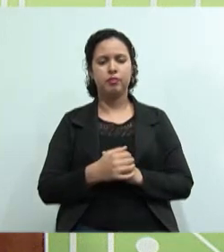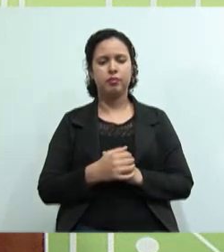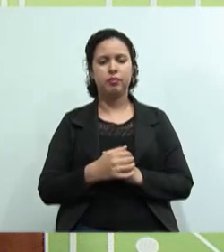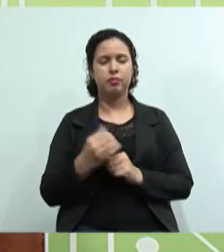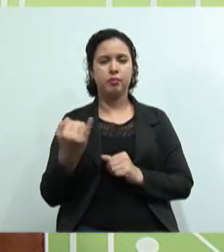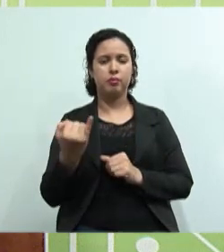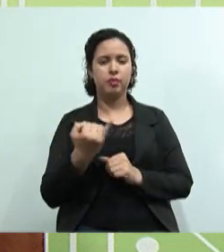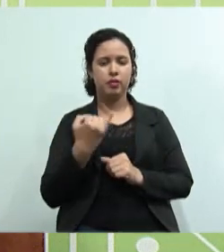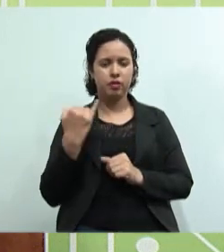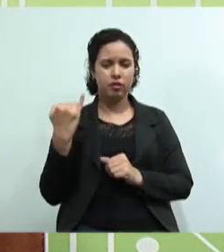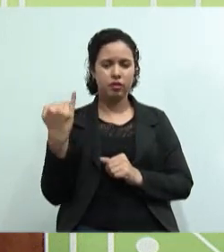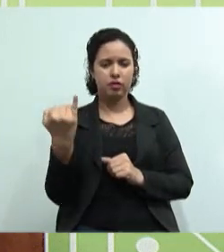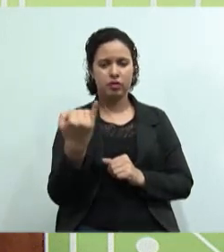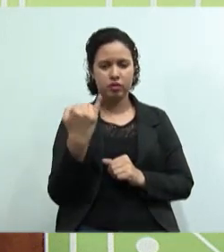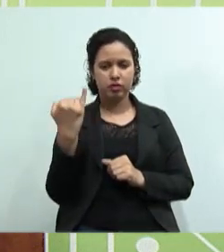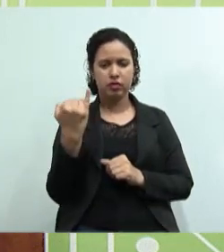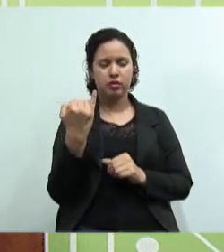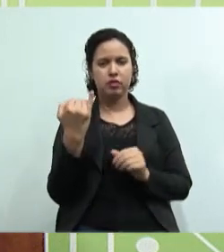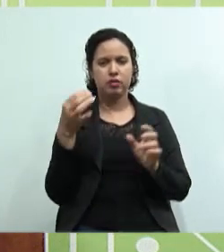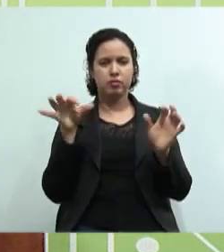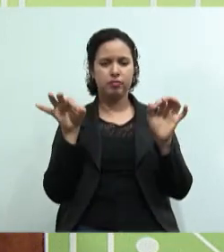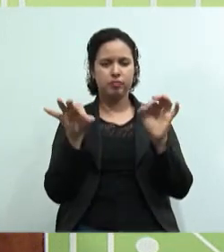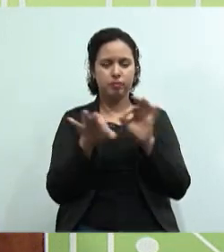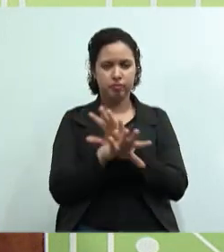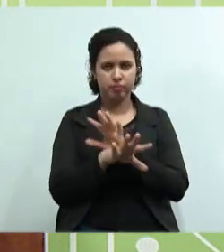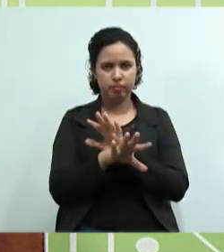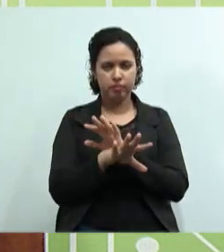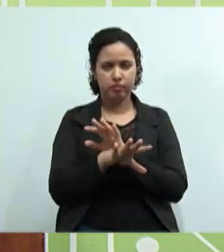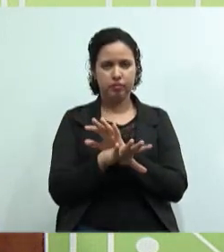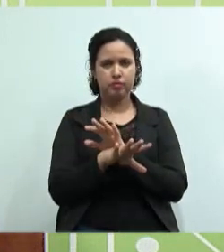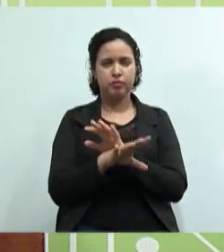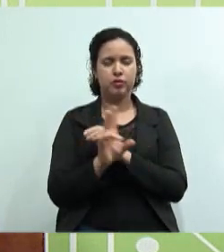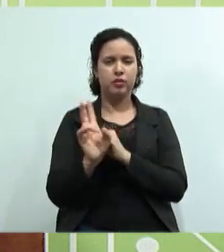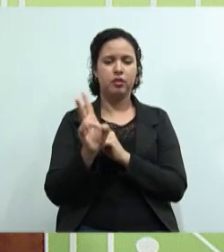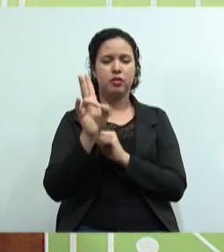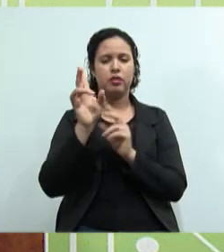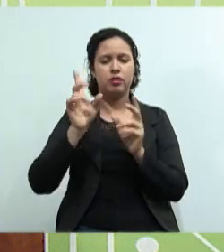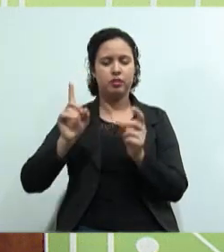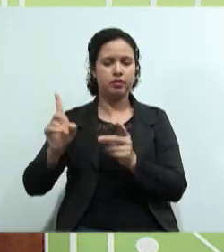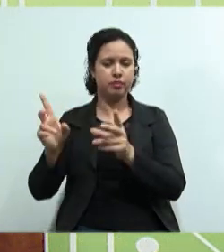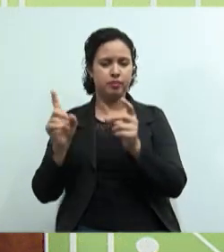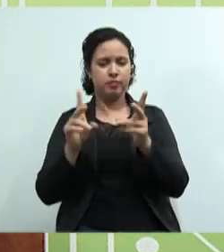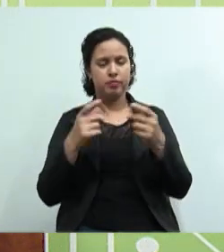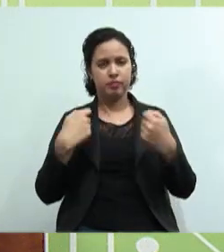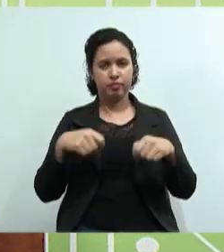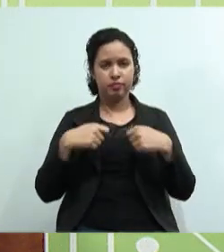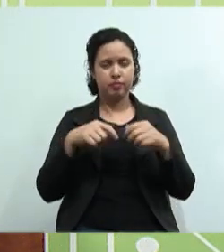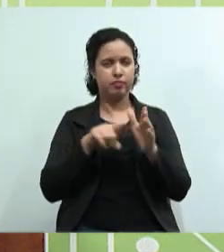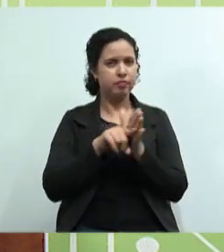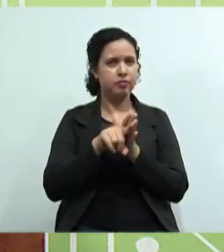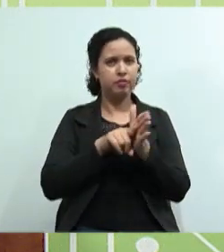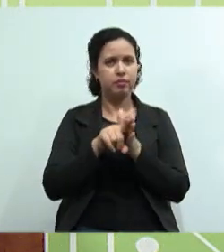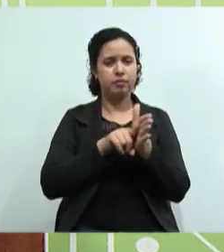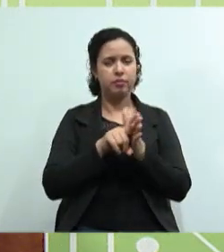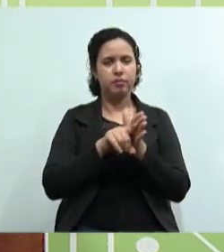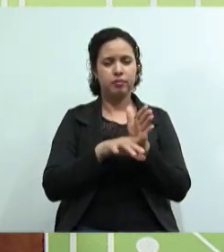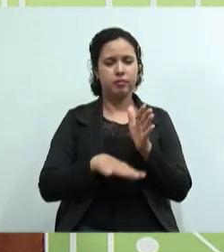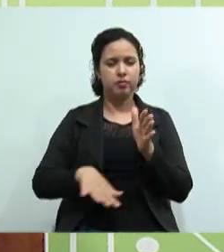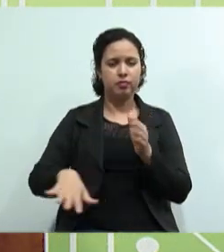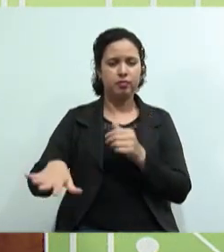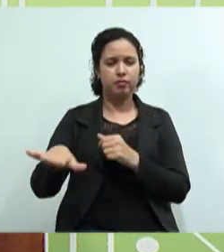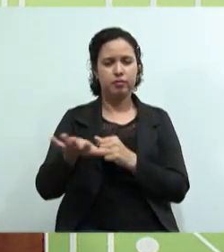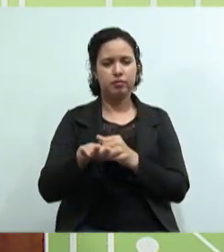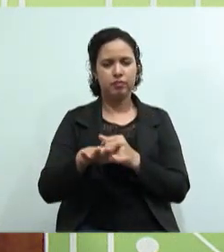o quê? É importante formar o preço de venda. Mas para isso eu tenho que analisar vários fatores. É isso que nós